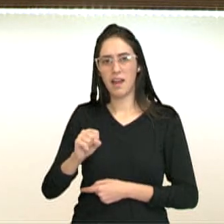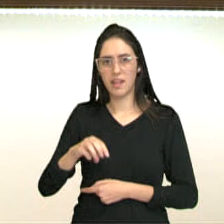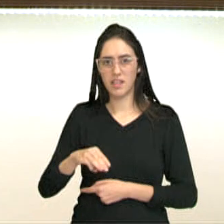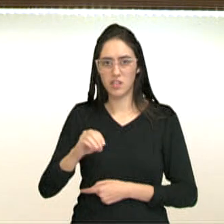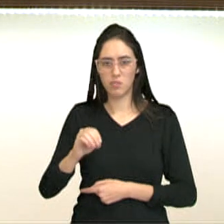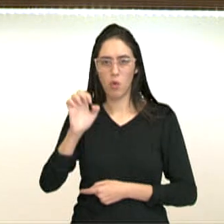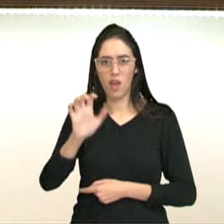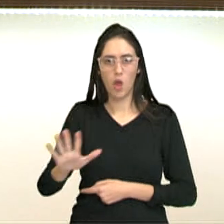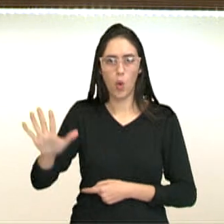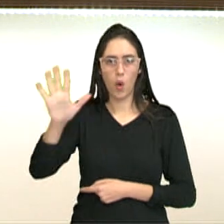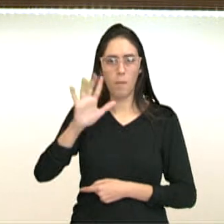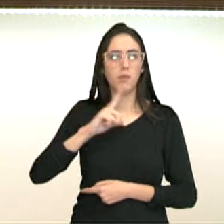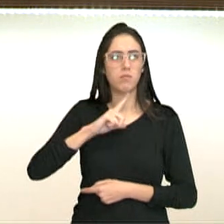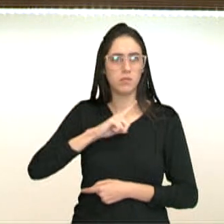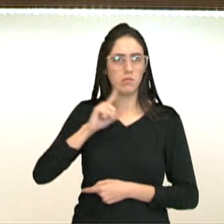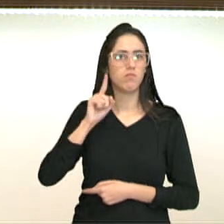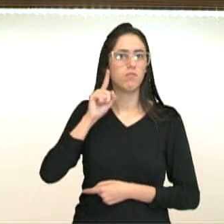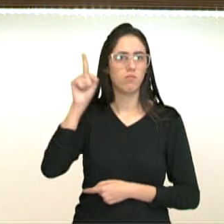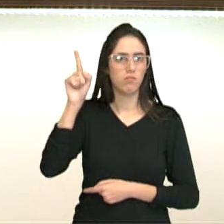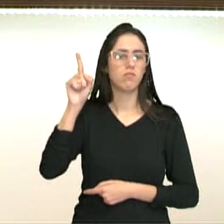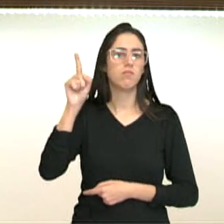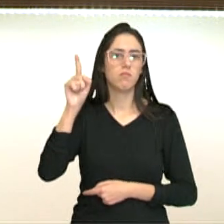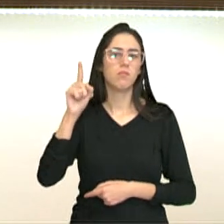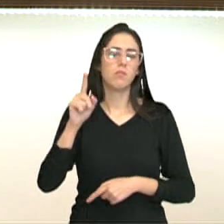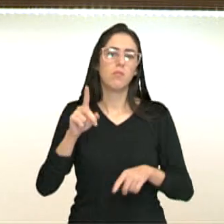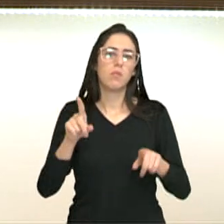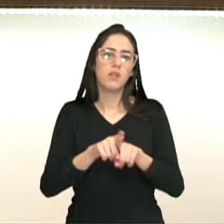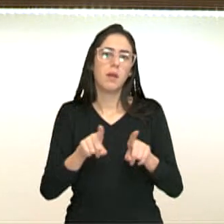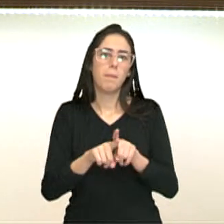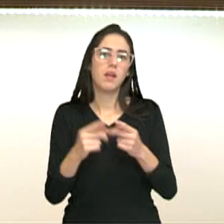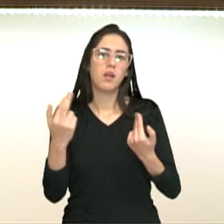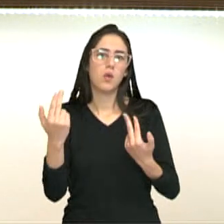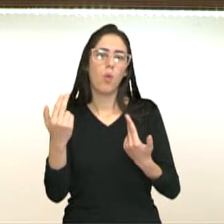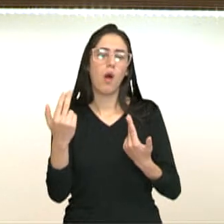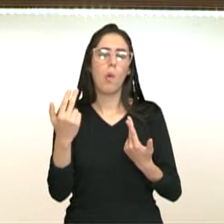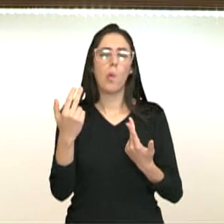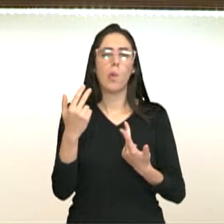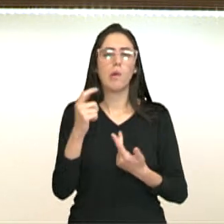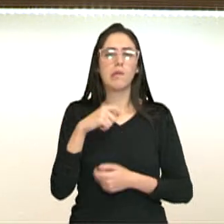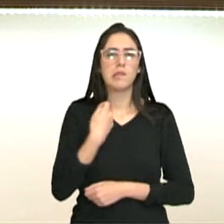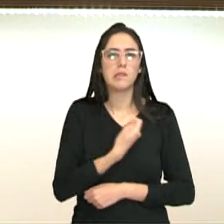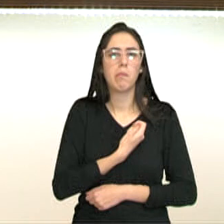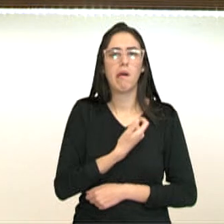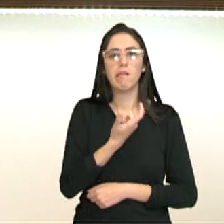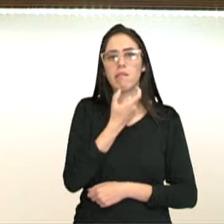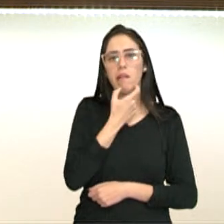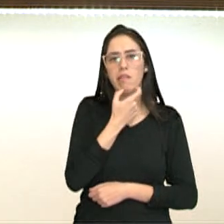política internacional de outros países, como Espanha, Inglaterra, França.